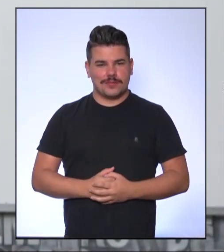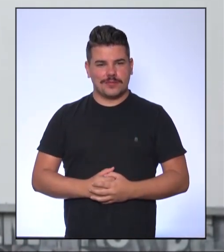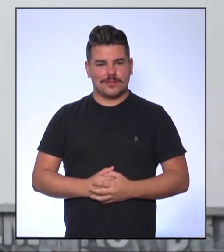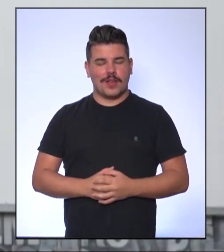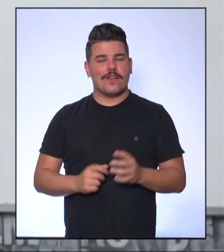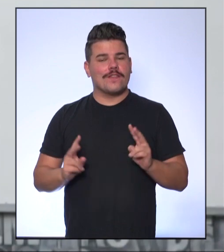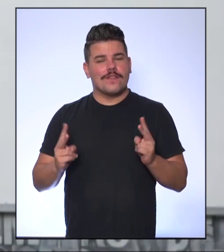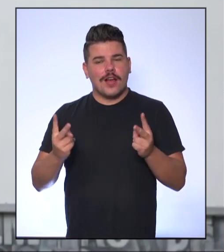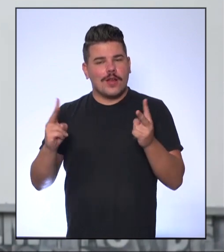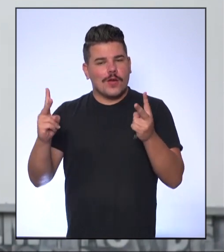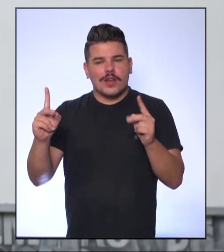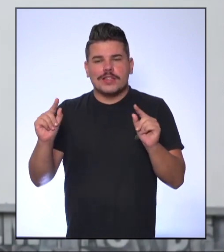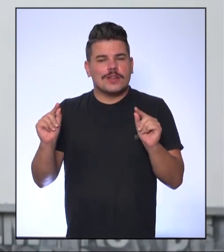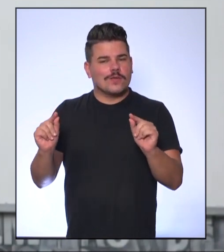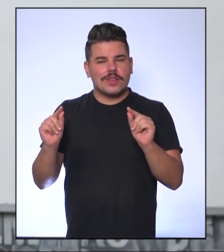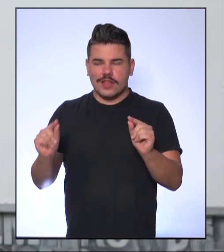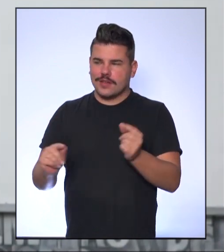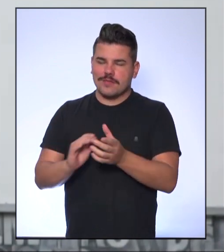das